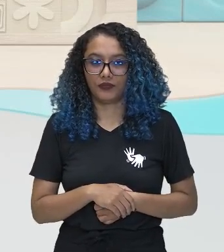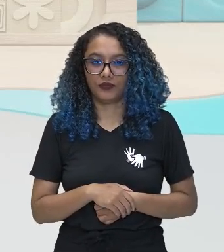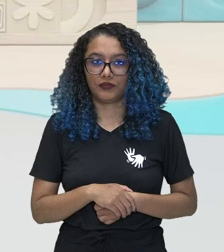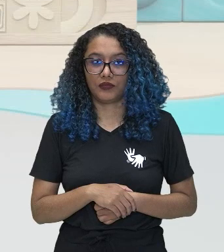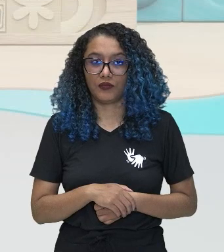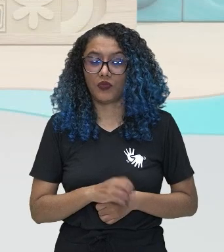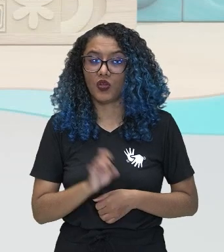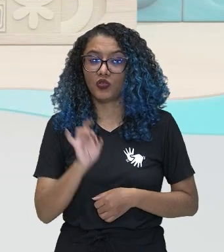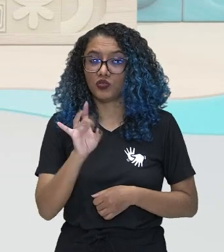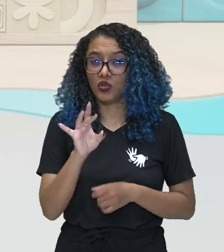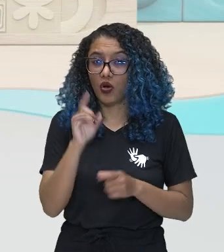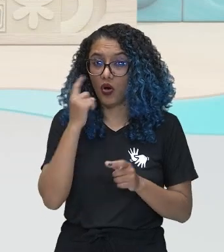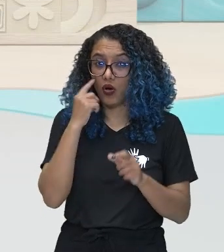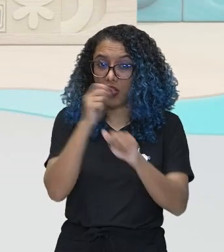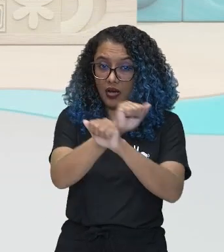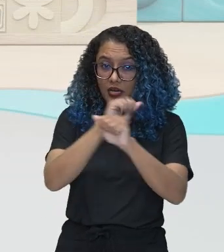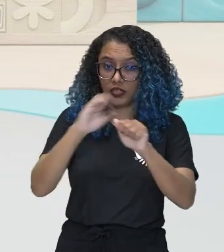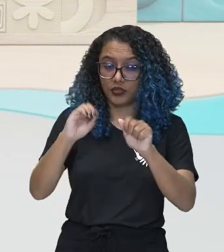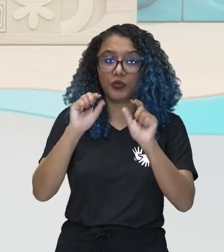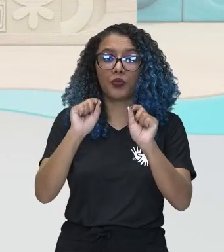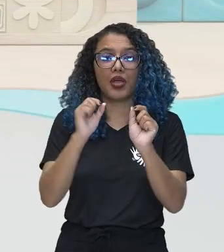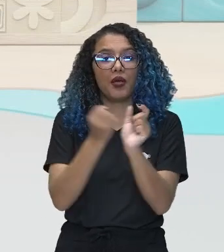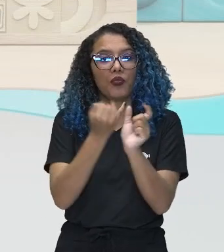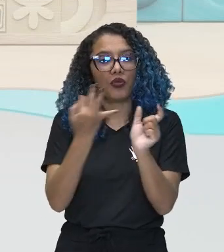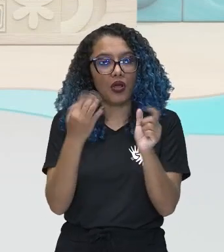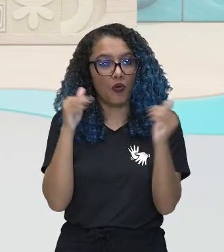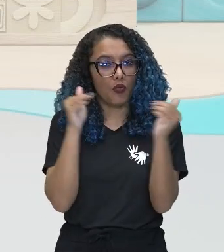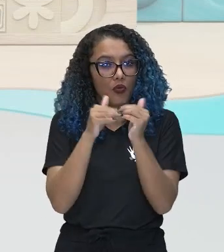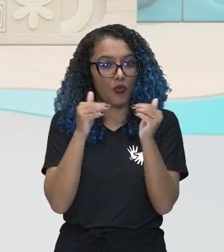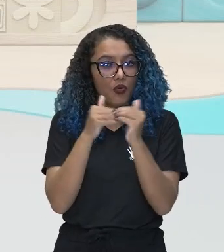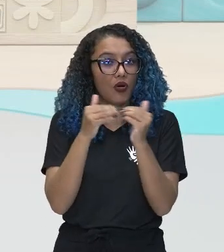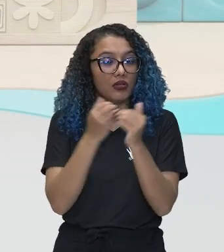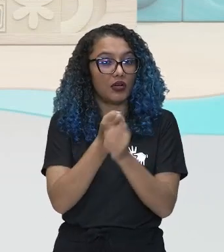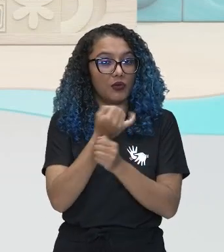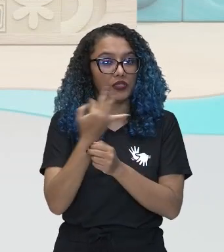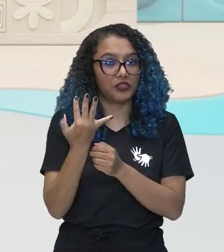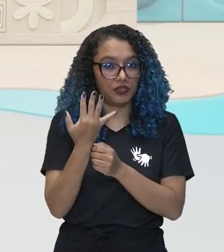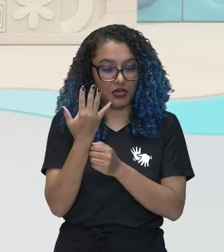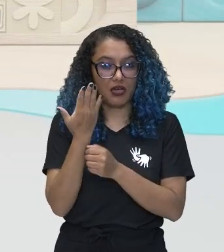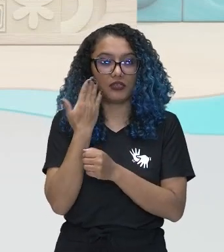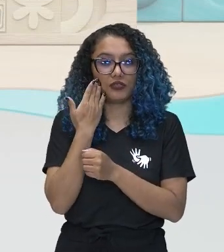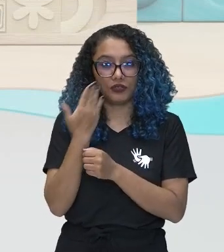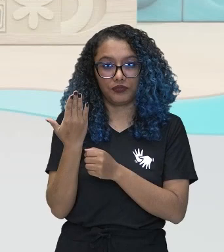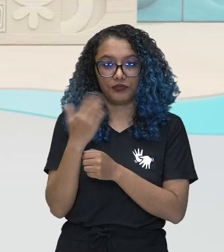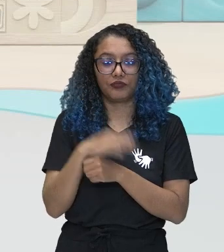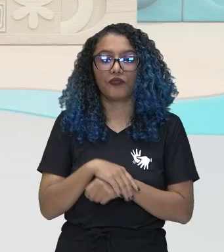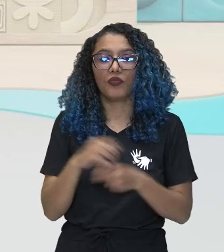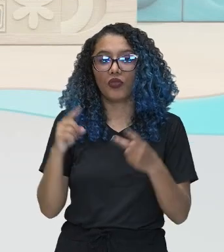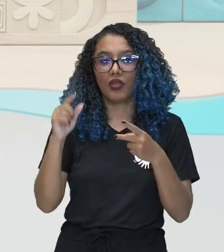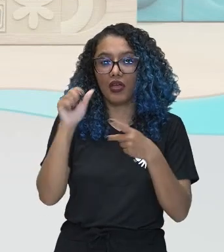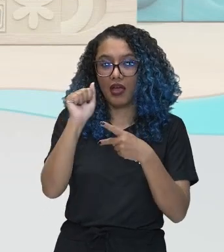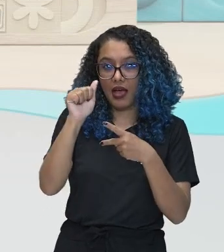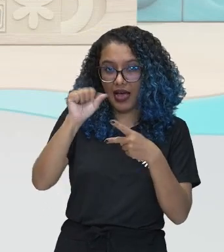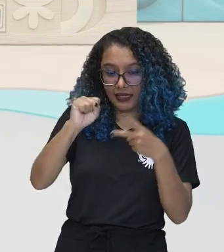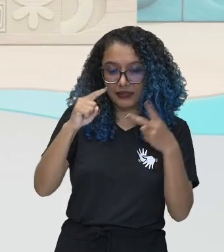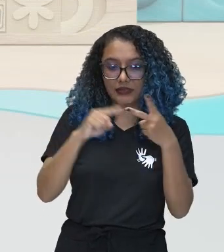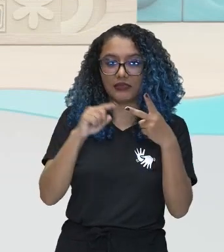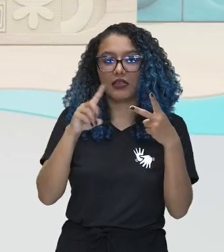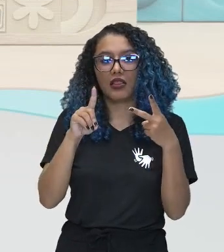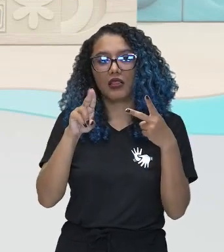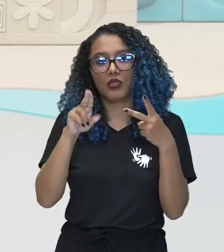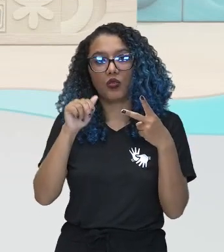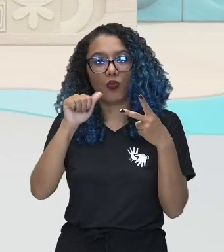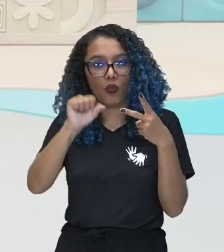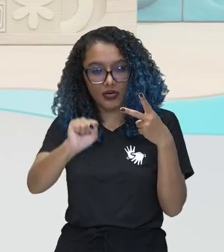artigo no plural, vai concordar com o número, temos o numeral, duas, olha só, apenas as